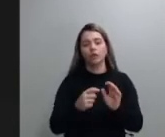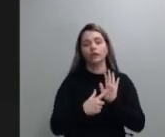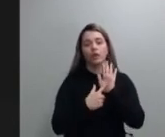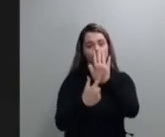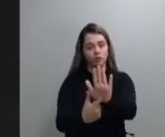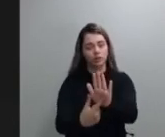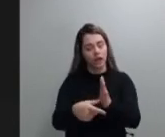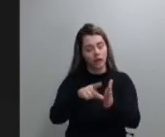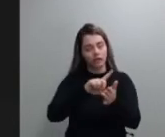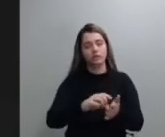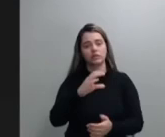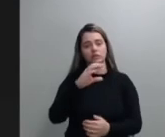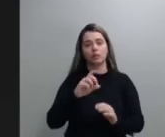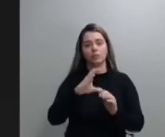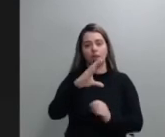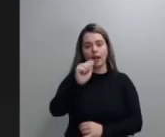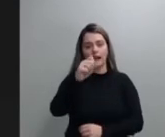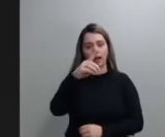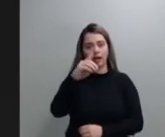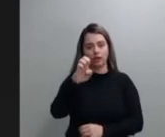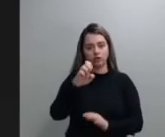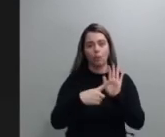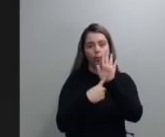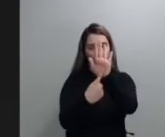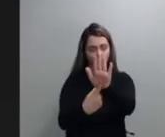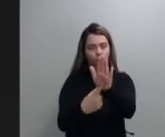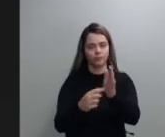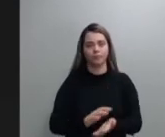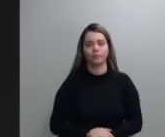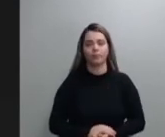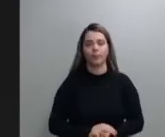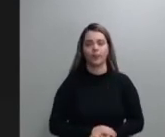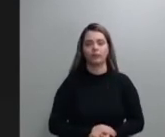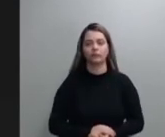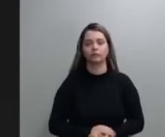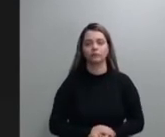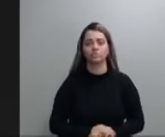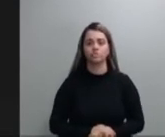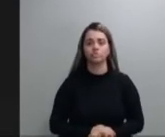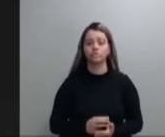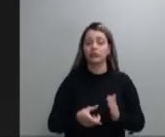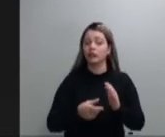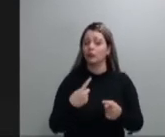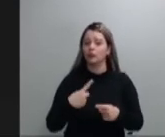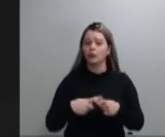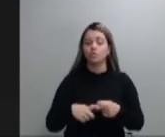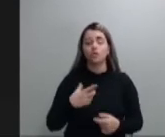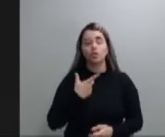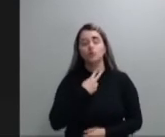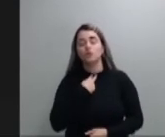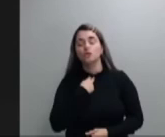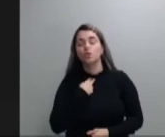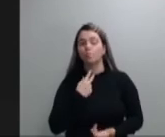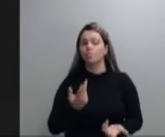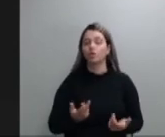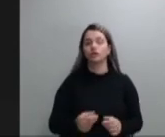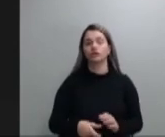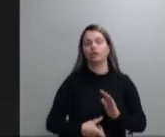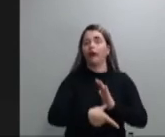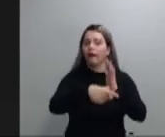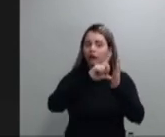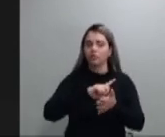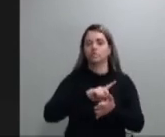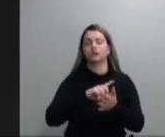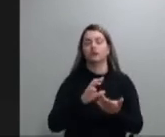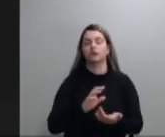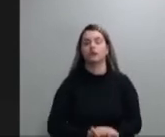ao card sendo certo que tais efeitos não poderão ocorrer antes da manifestação da autarquia reguladora como previsto